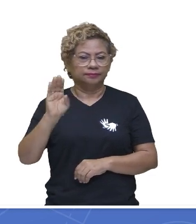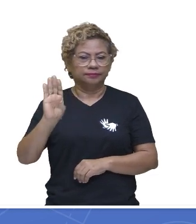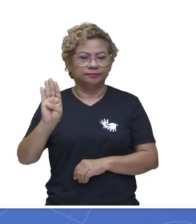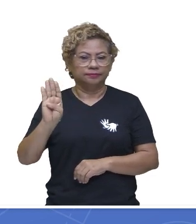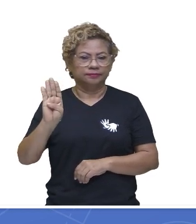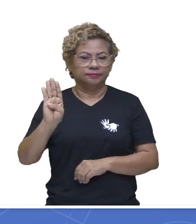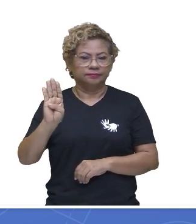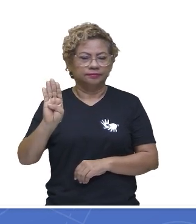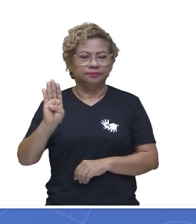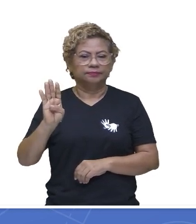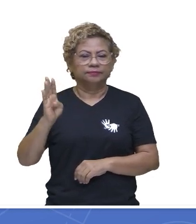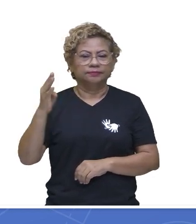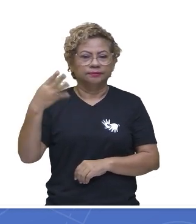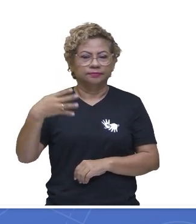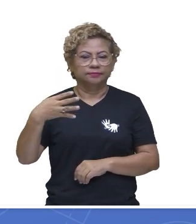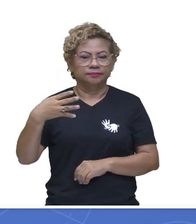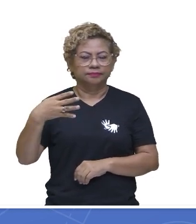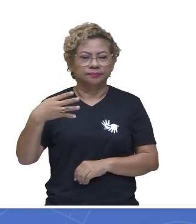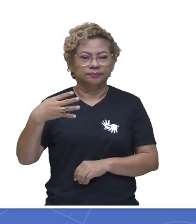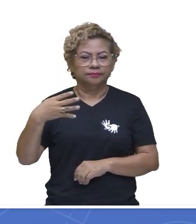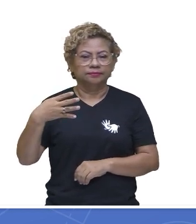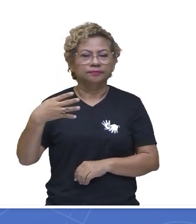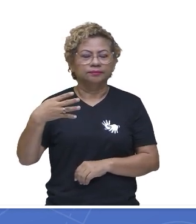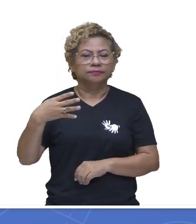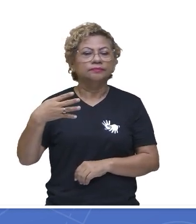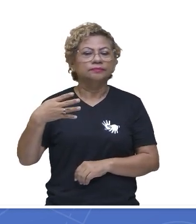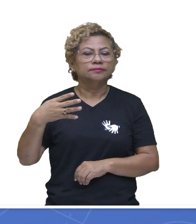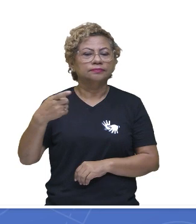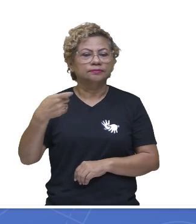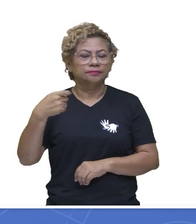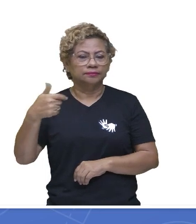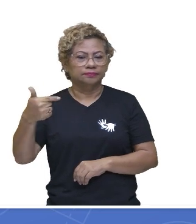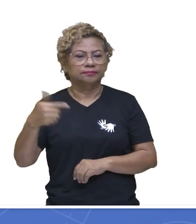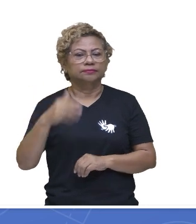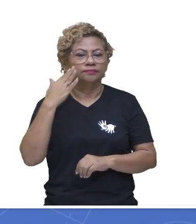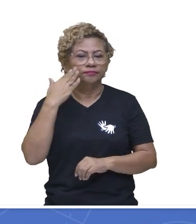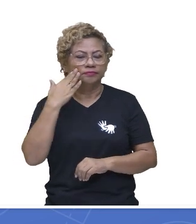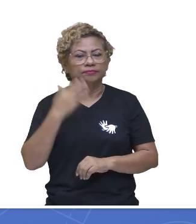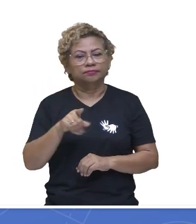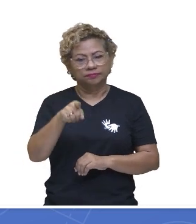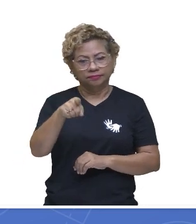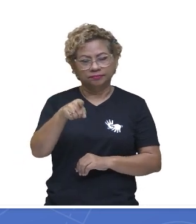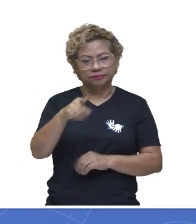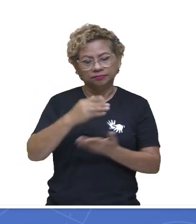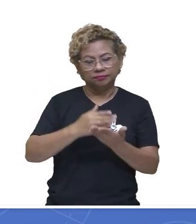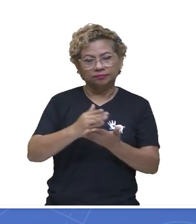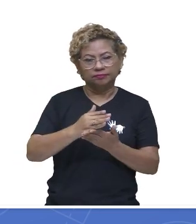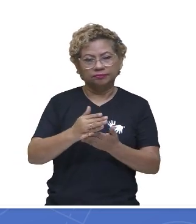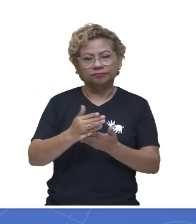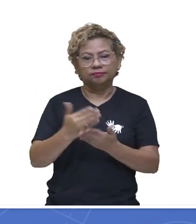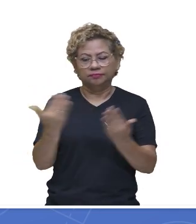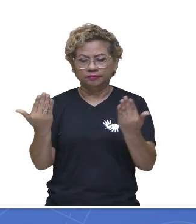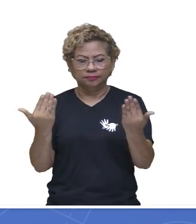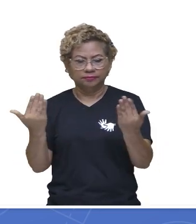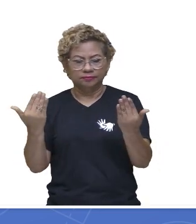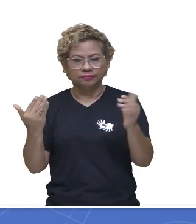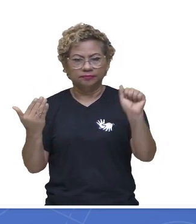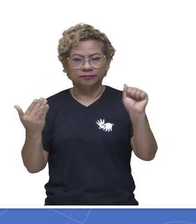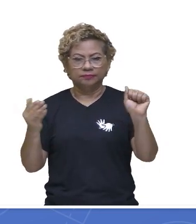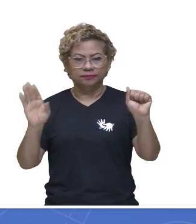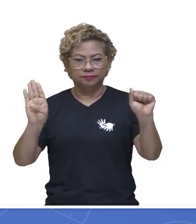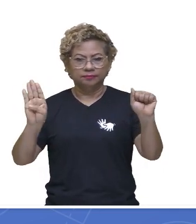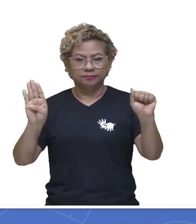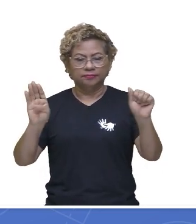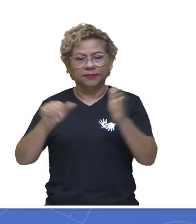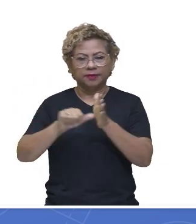4 por 2. Então, antes de vocês iniciarem a multiplicação entre duas matrizes, pessoal, tem que primeiro fazer